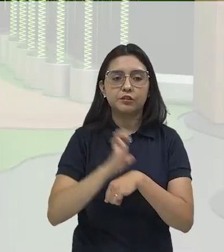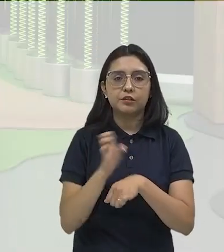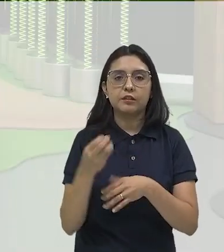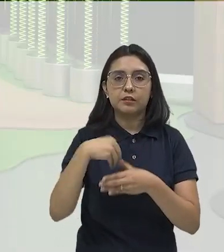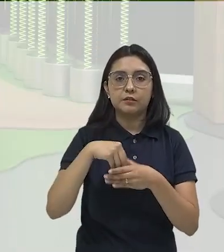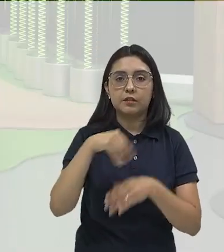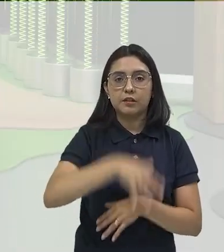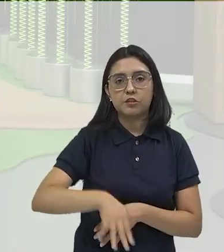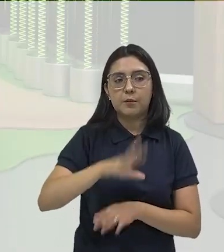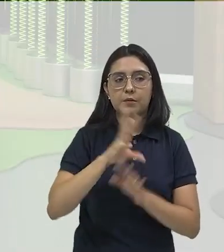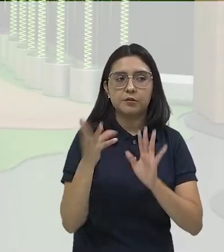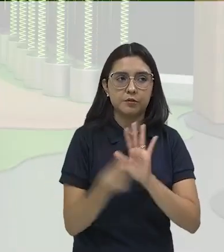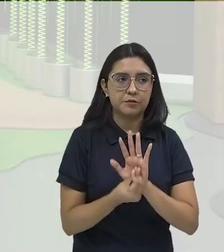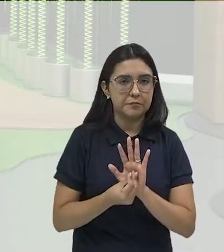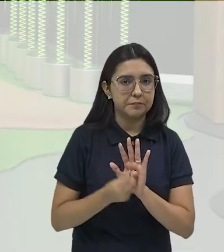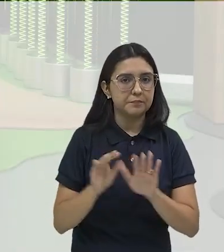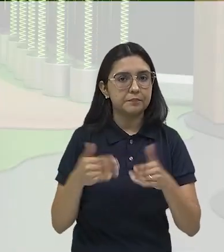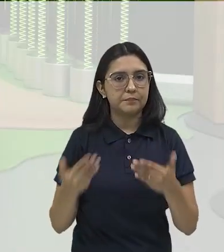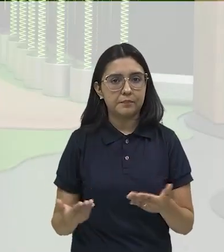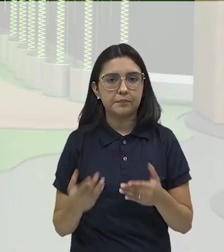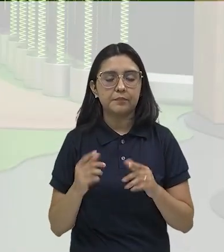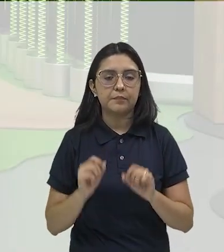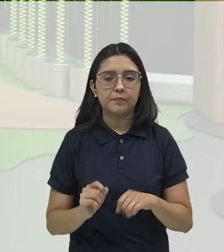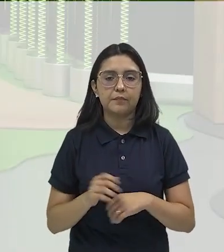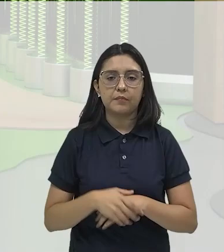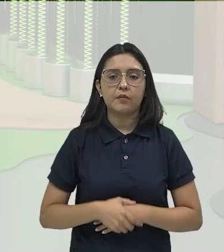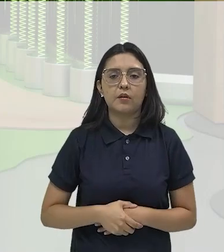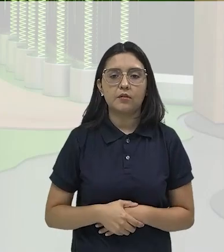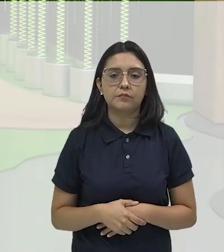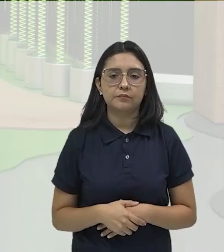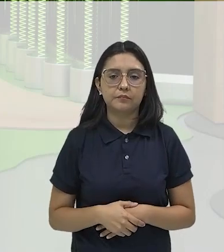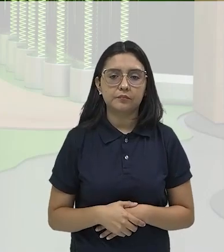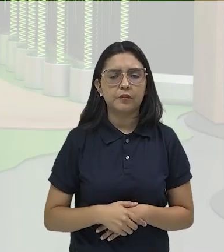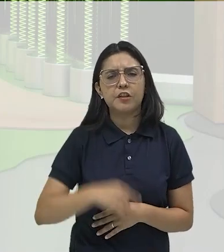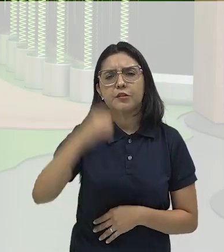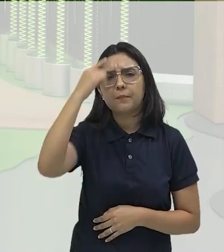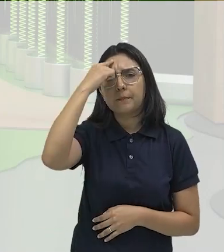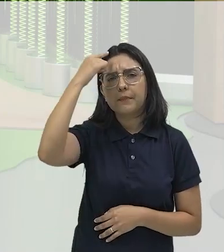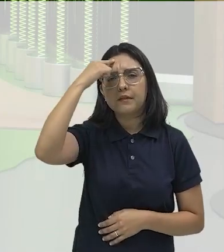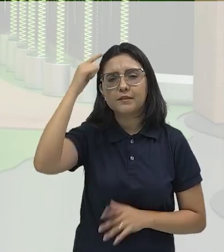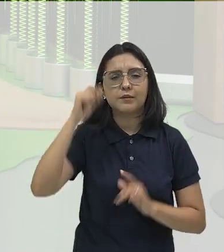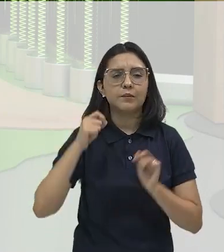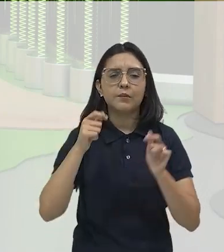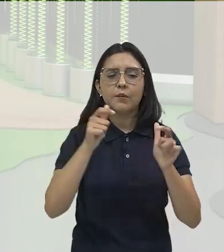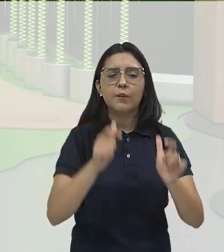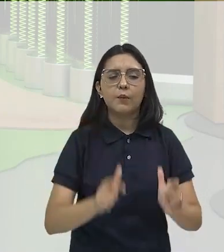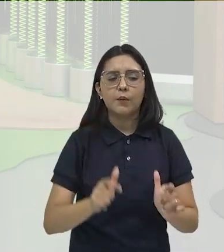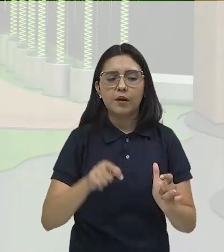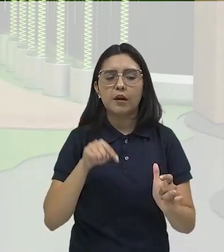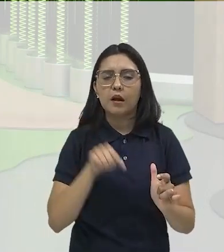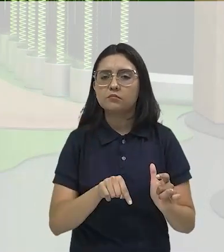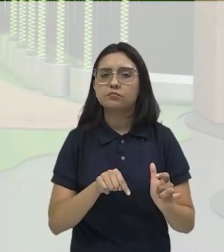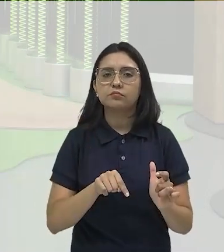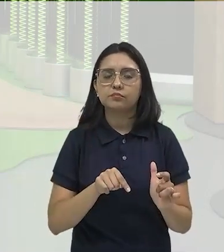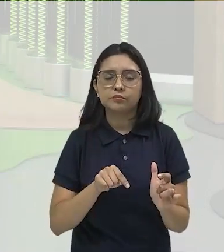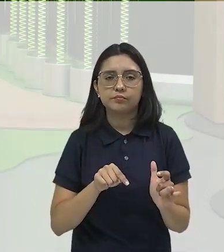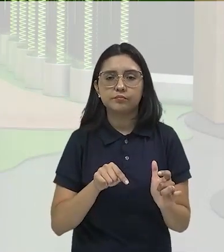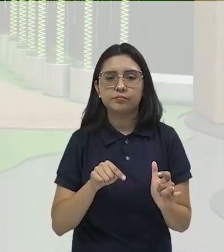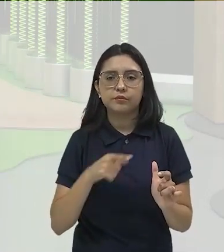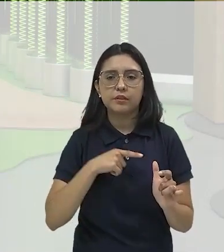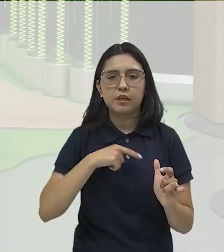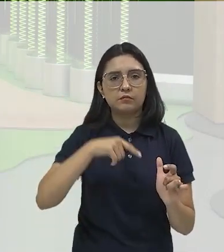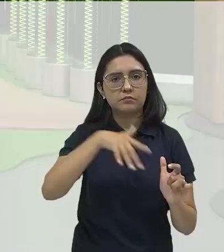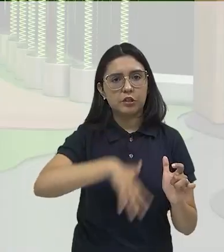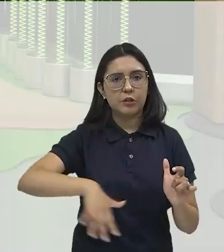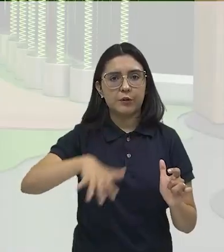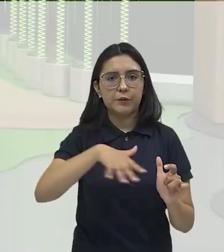região amazônica. Quando a gente fala estados dentro da região amazônica, a gente pensa em locais que estão ali envoltos